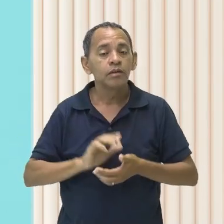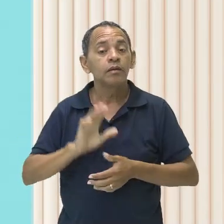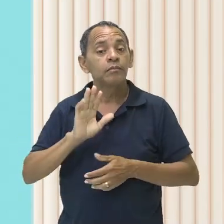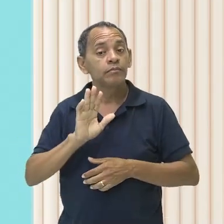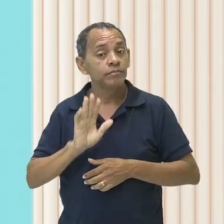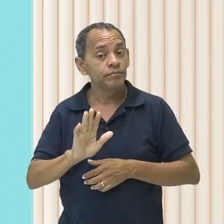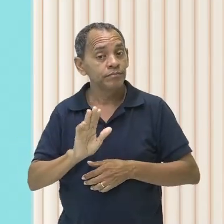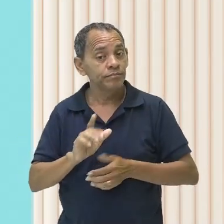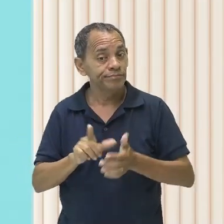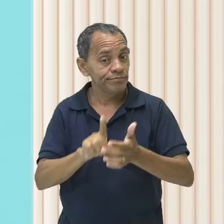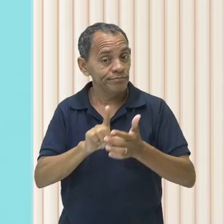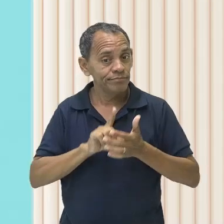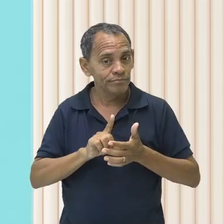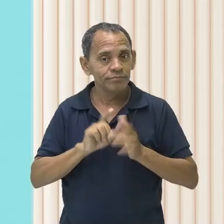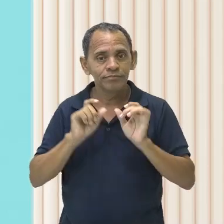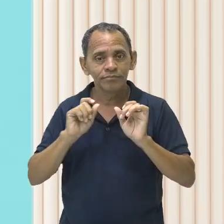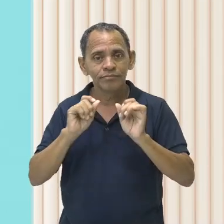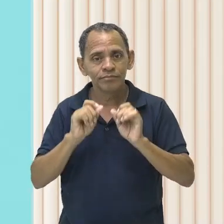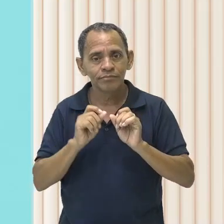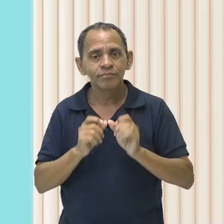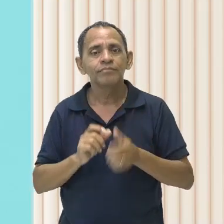vamos falar um pouquinho que vem antes. O